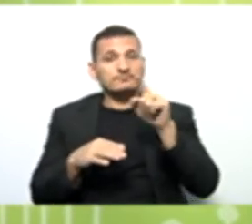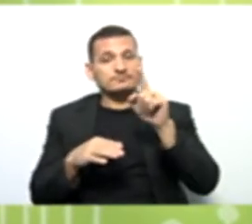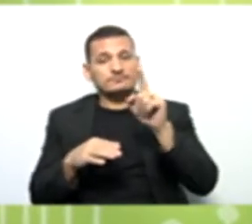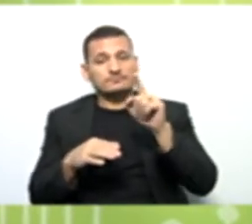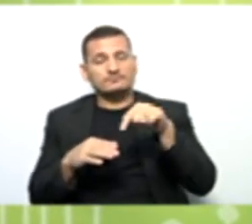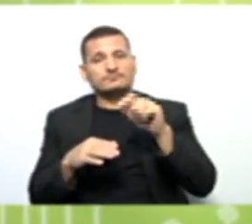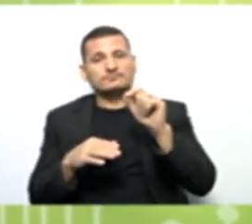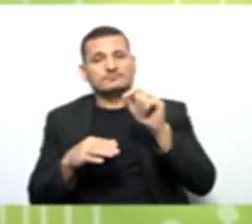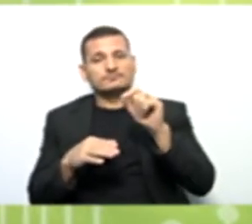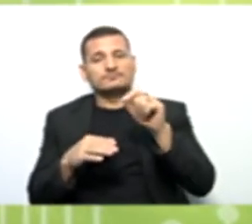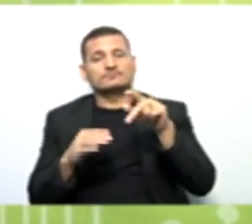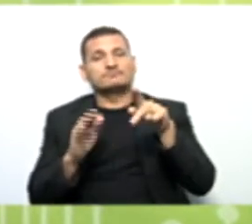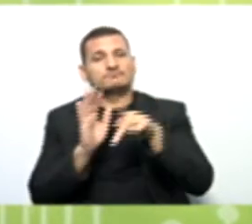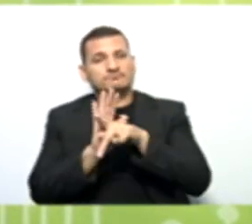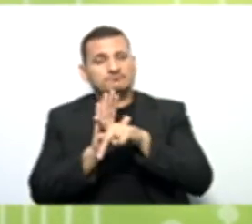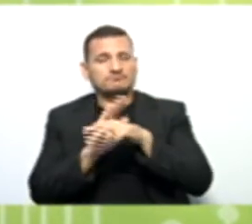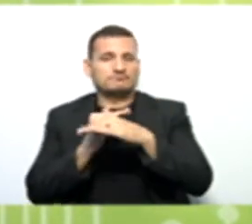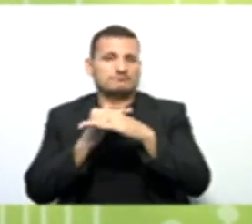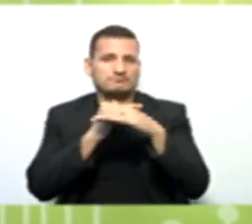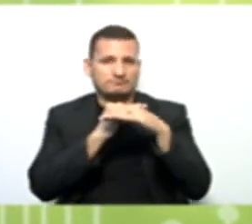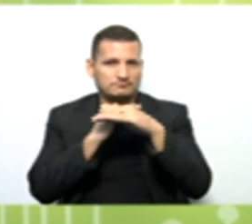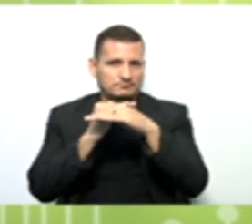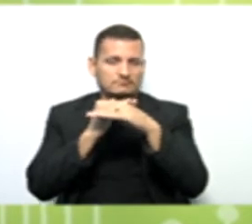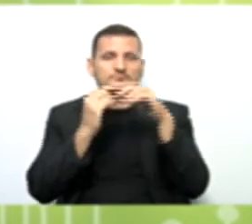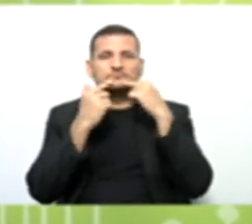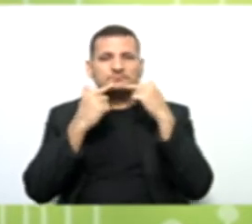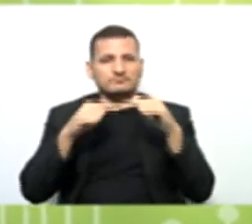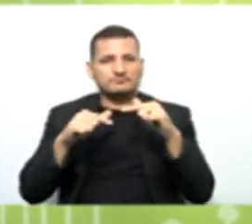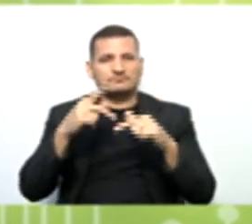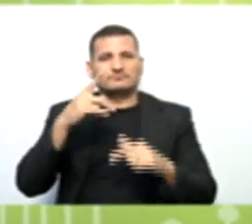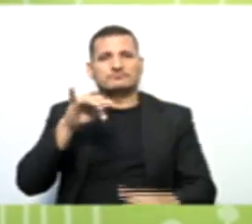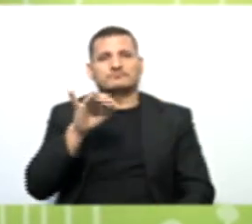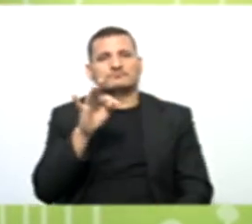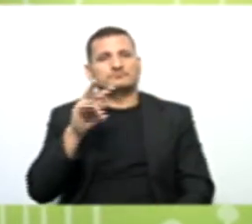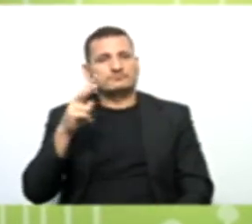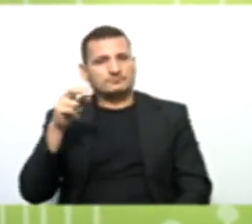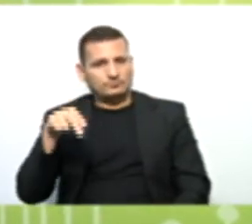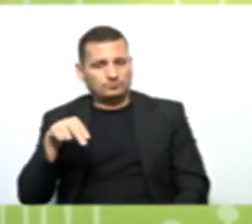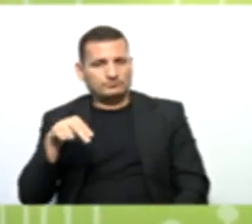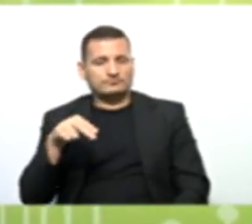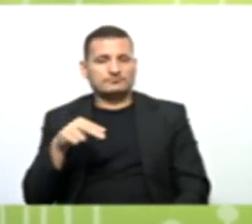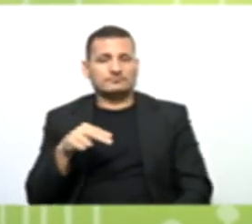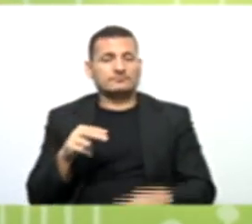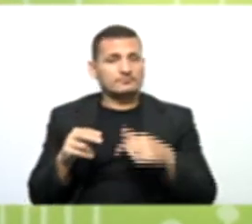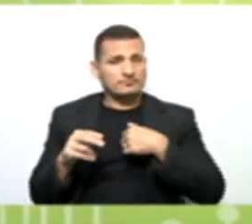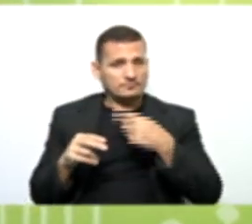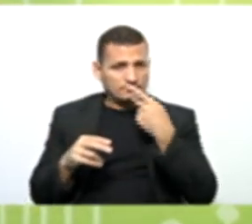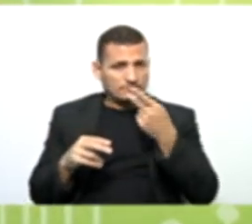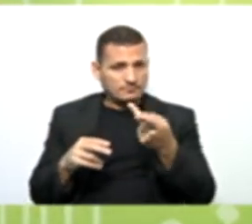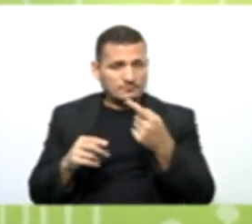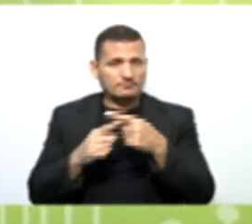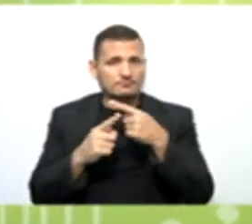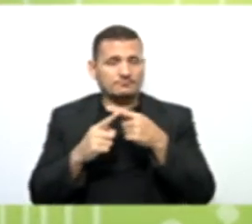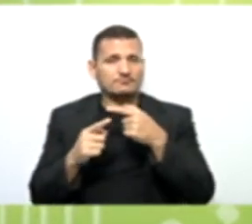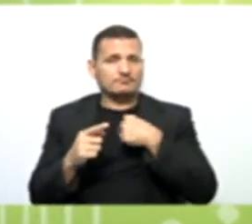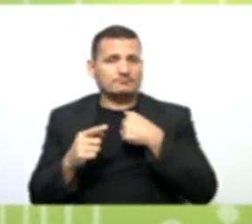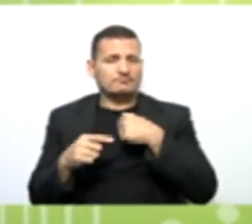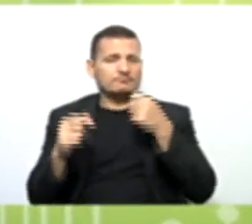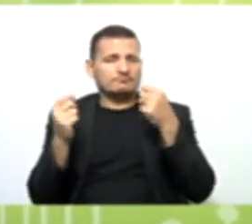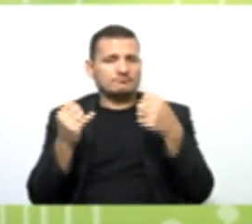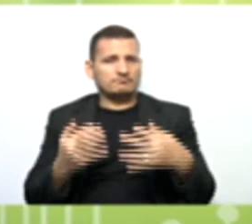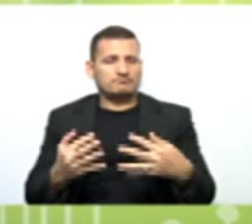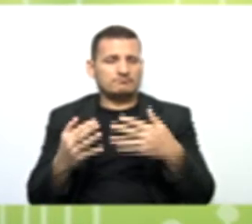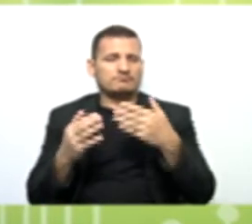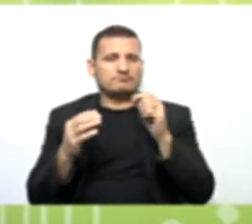uma expressão padrão da linguagem de programação Python. Quando eu falar isso, é porque eu estou falando para você